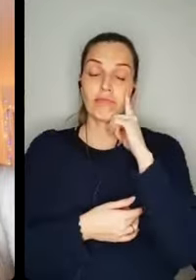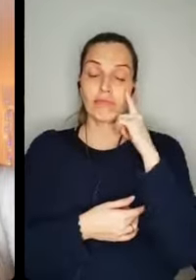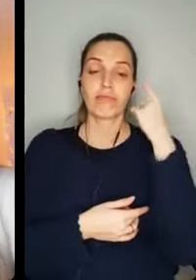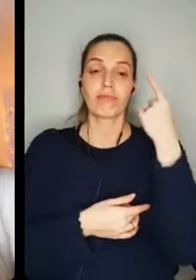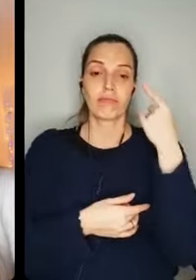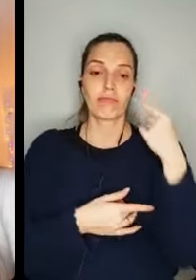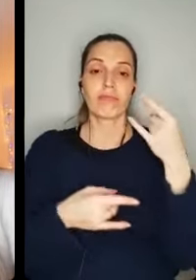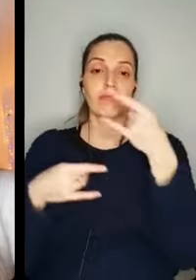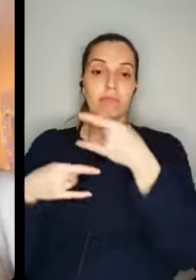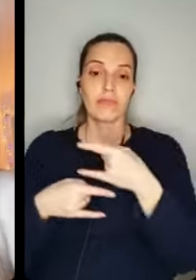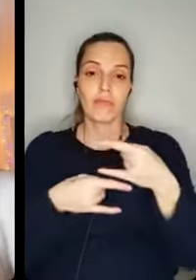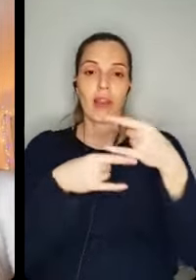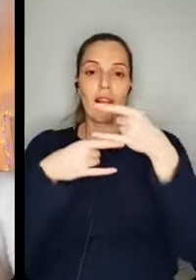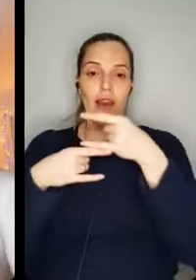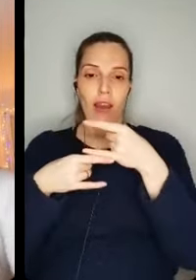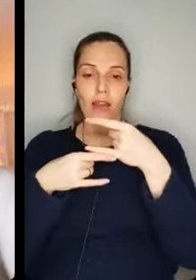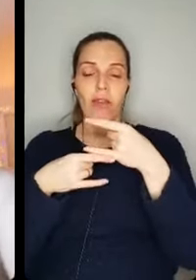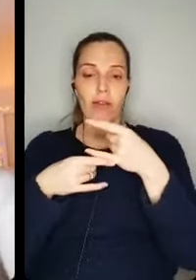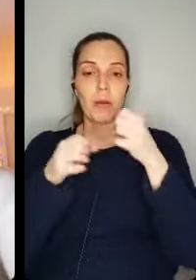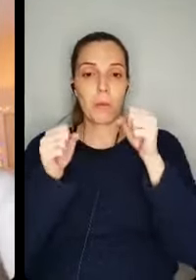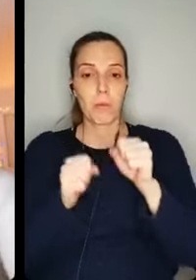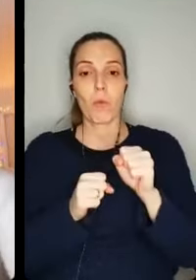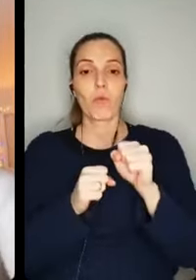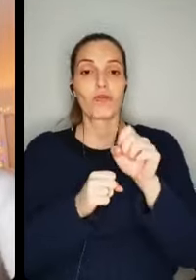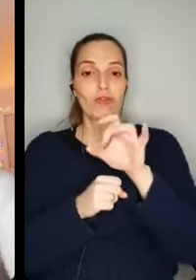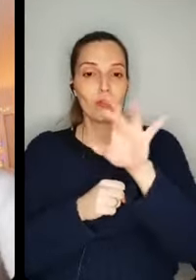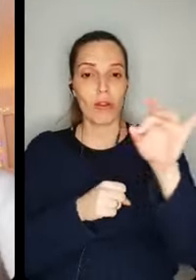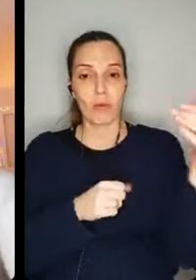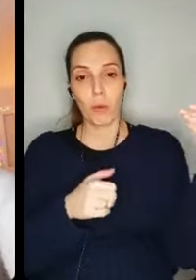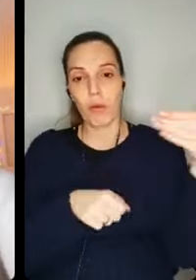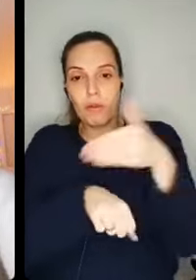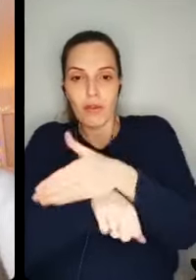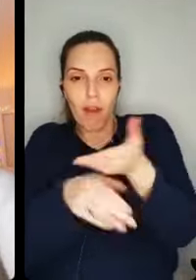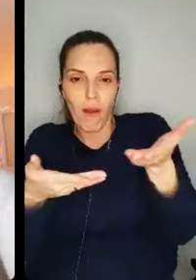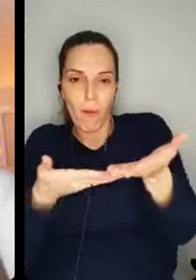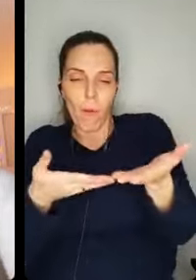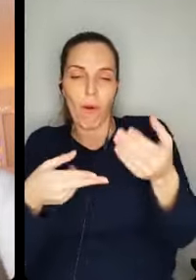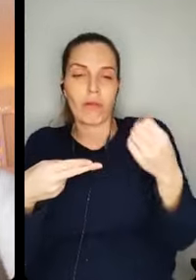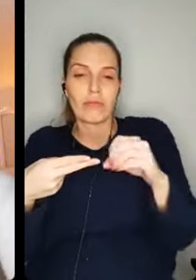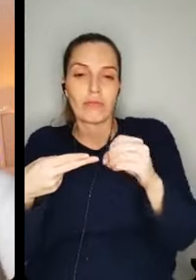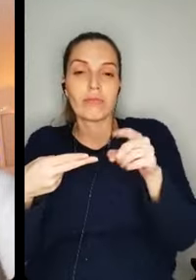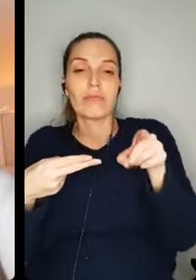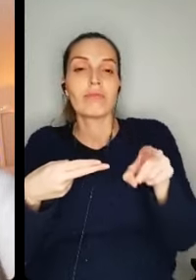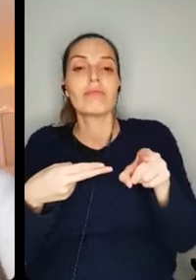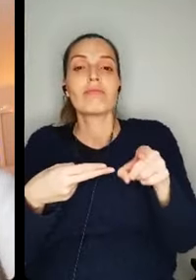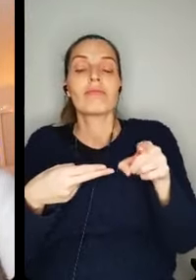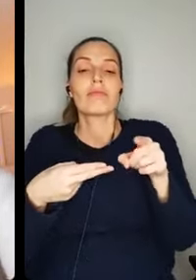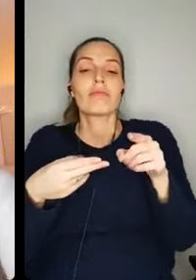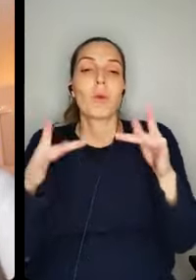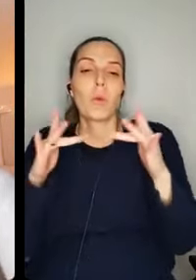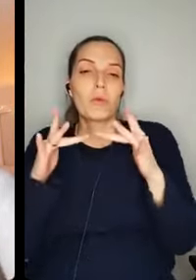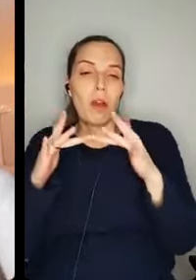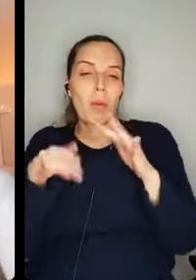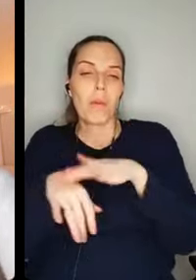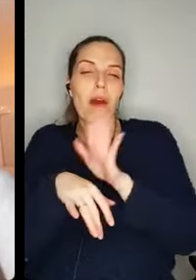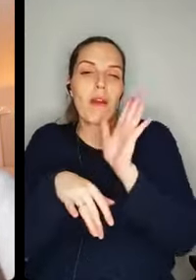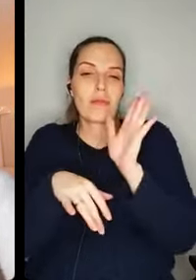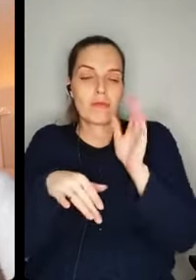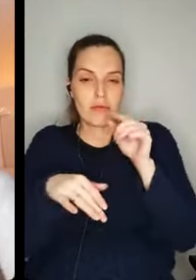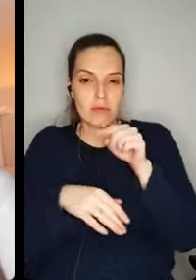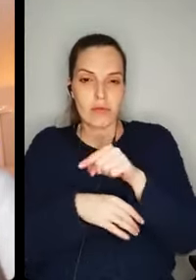pouco esses ingressos da universidade a entenderem mais sobre o próprio curso, partindo dessa perspectiva mais próxima à realidade deles,